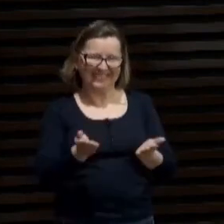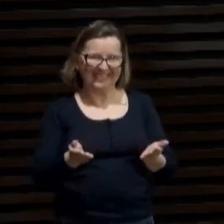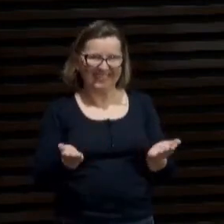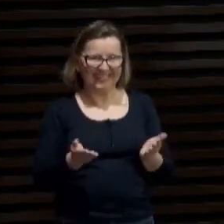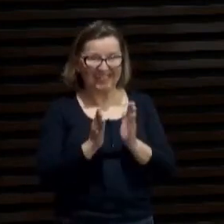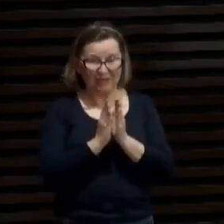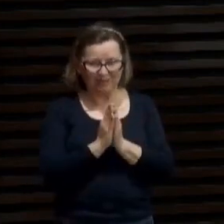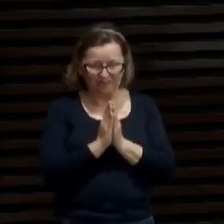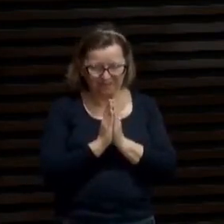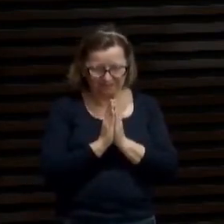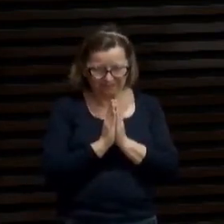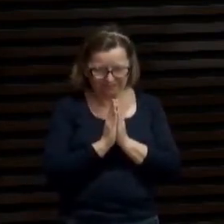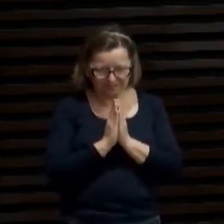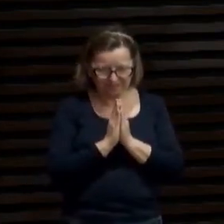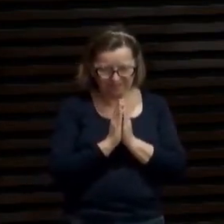orar?